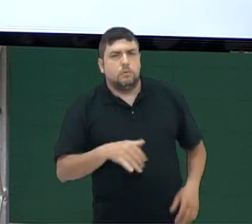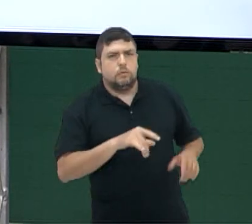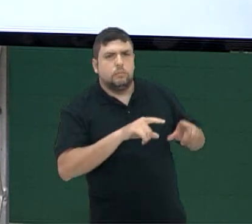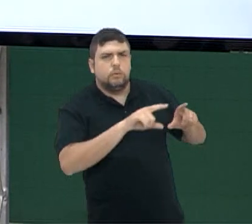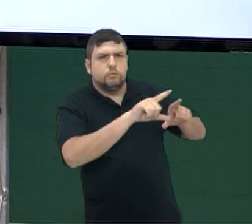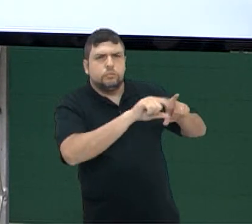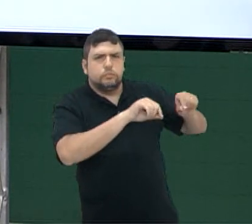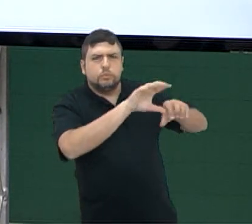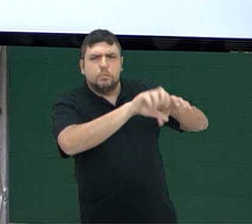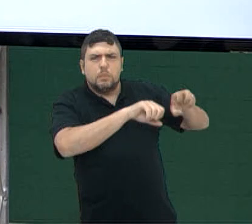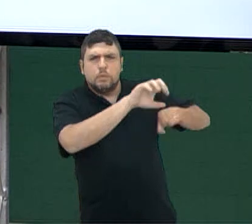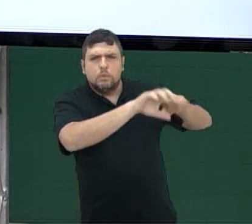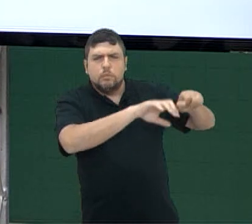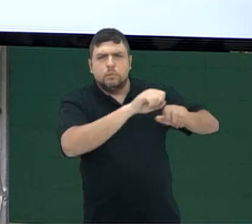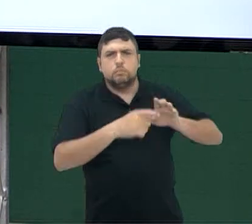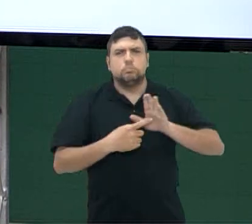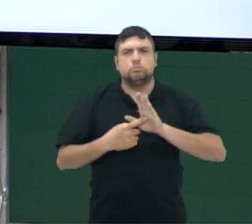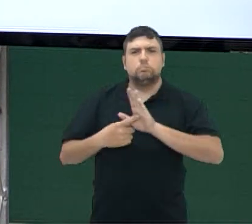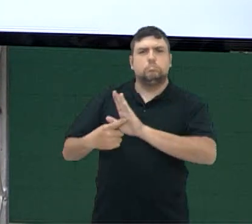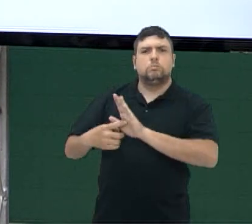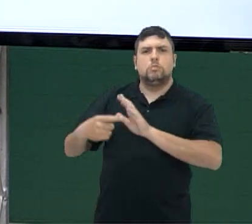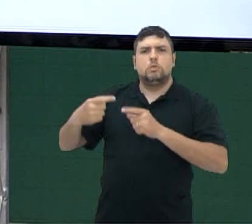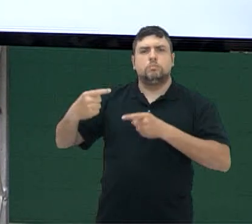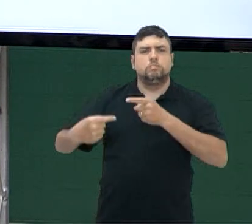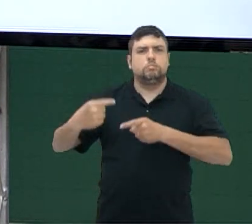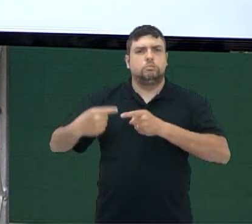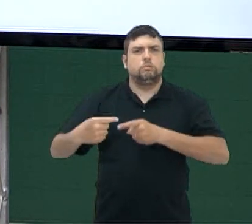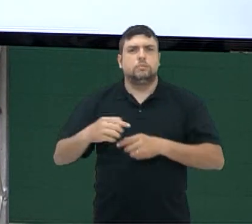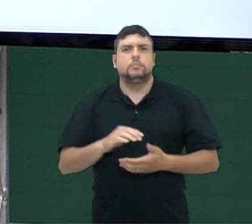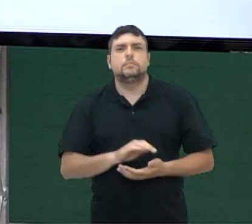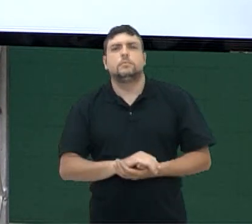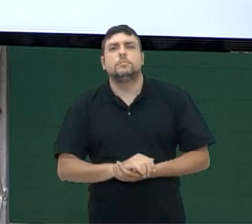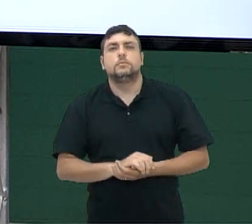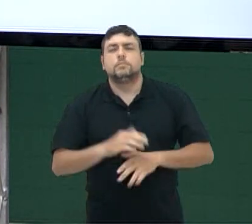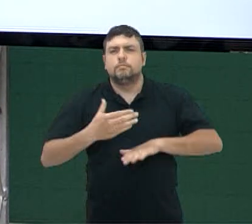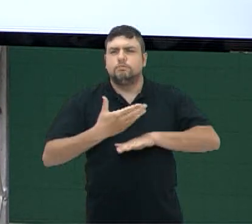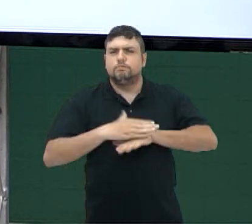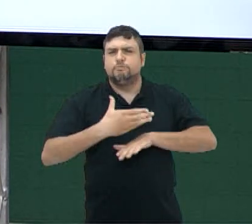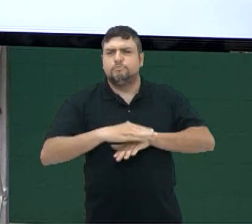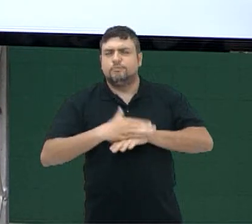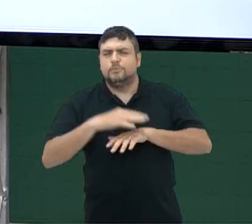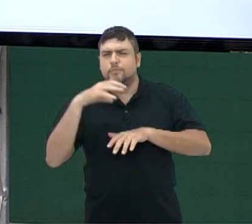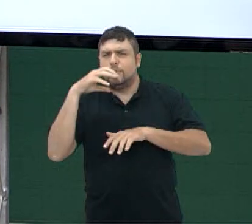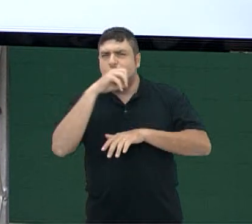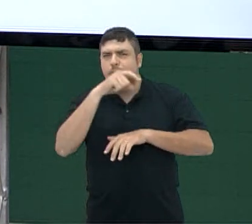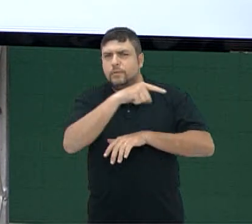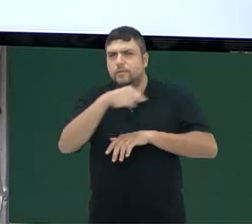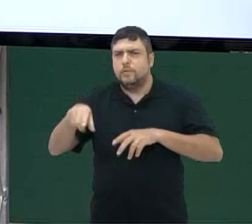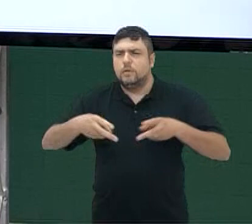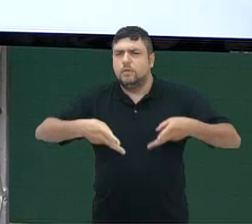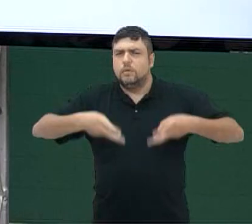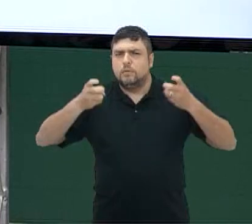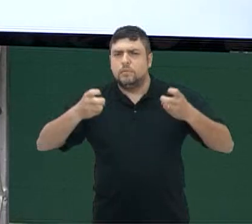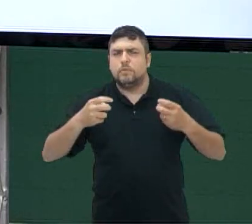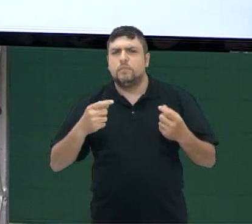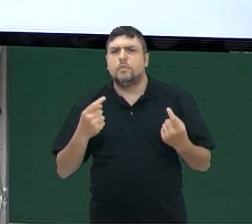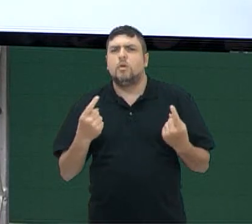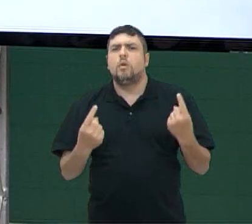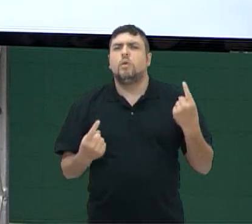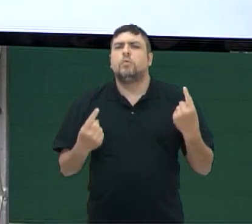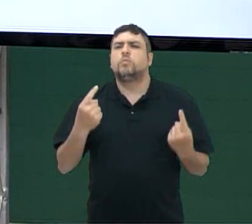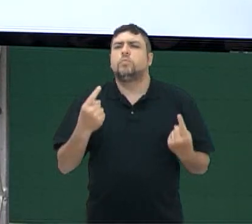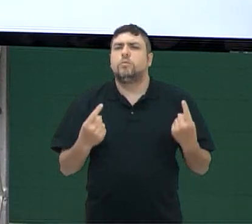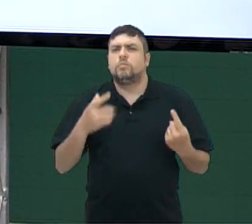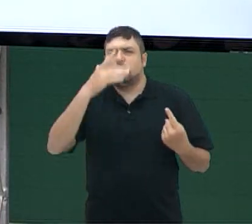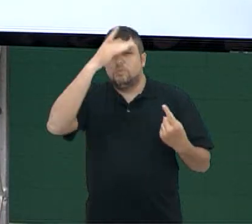arma aí para fortalecer a tua argumentação. Então, vamos fazer um exercício rápido para ver se vocês conseguem perceber que tipo de argumento a pessoa usou ali